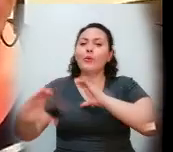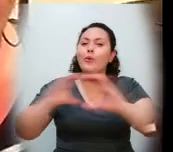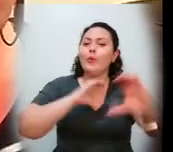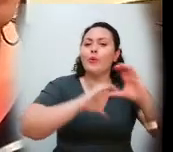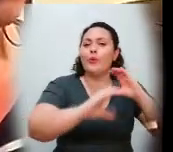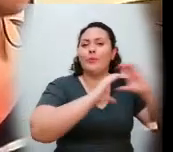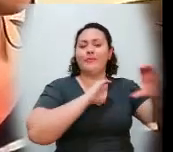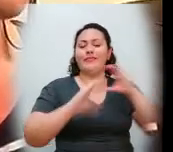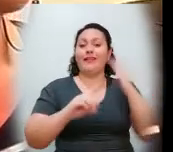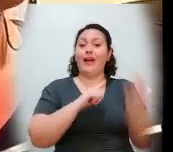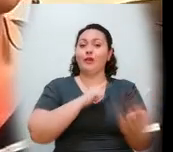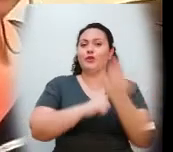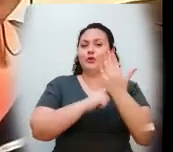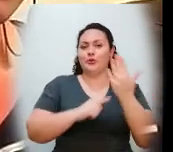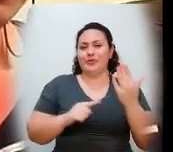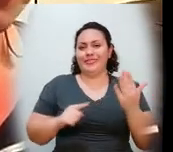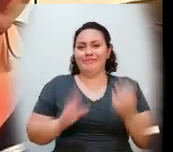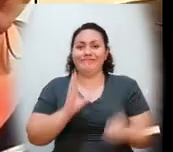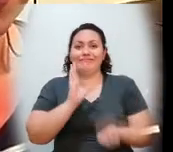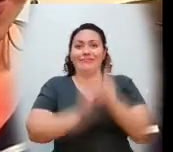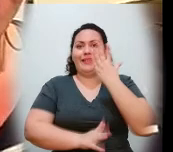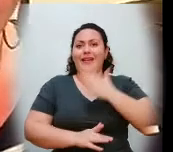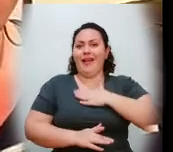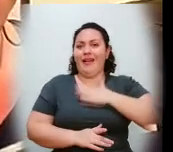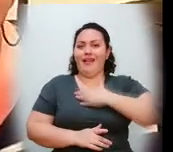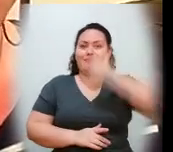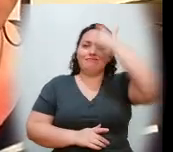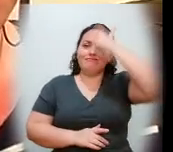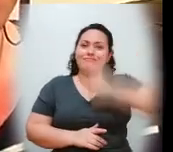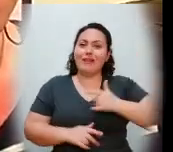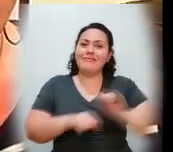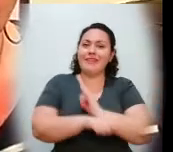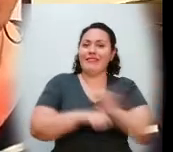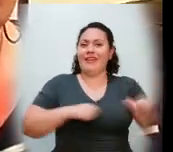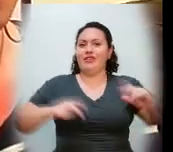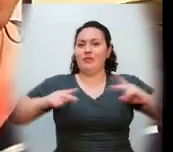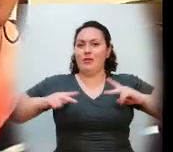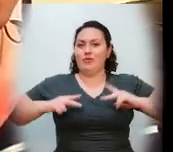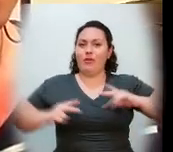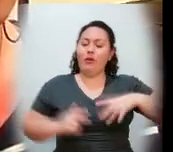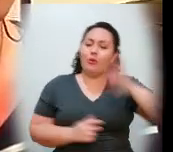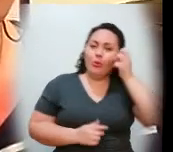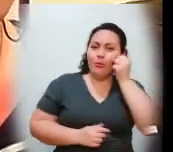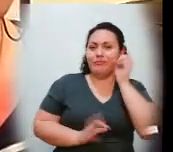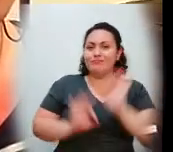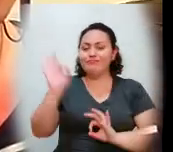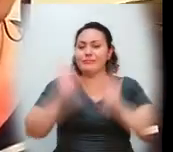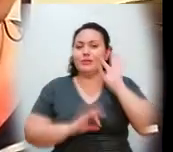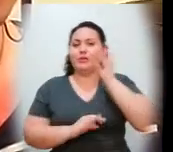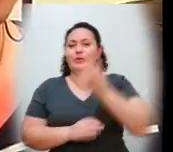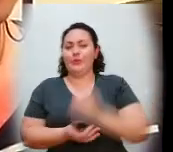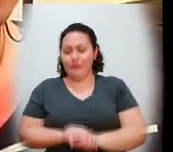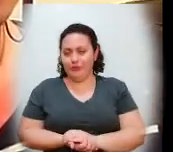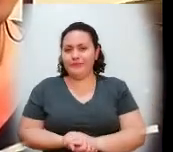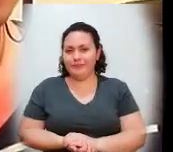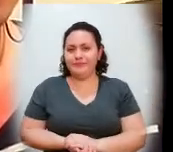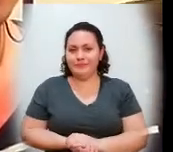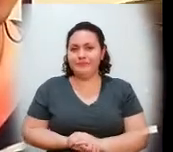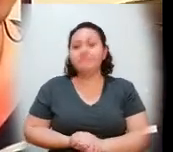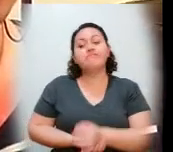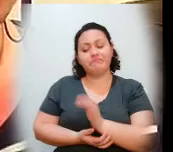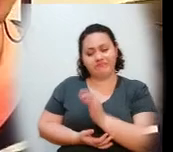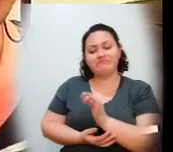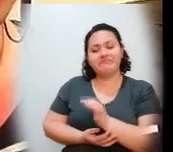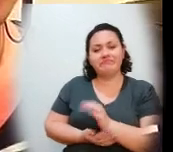da gente conseguir também achar melhores soluções, uhum. né? É. É,